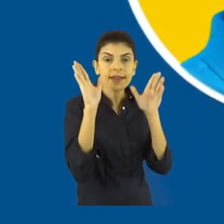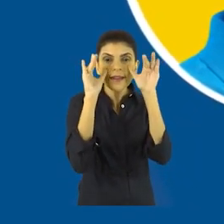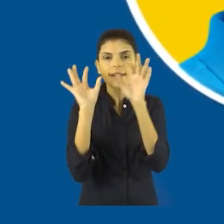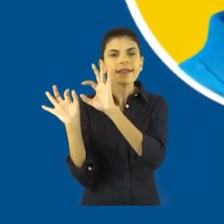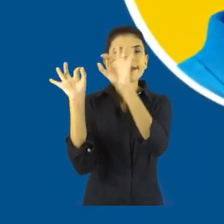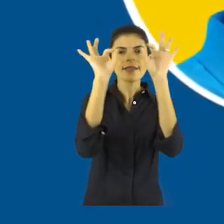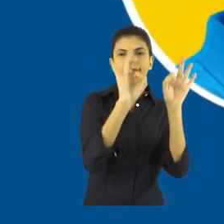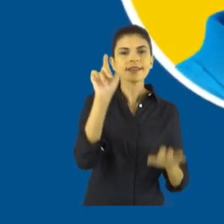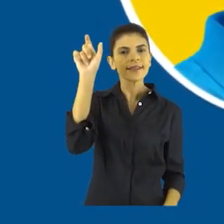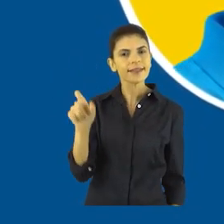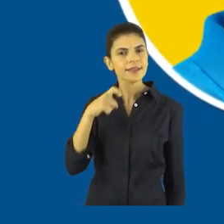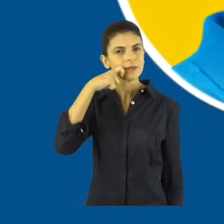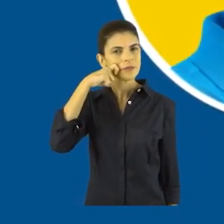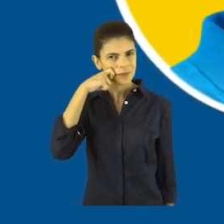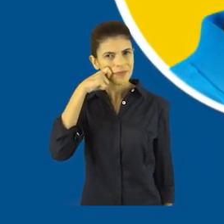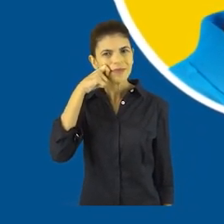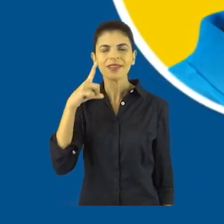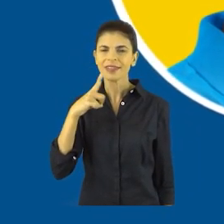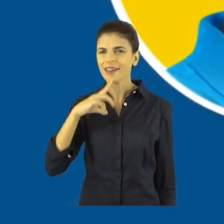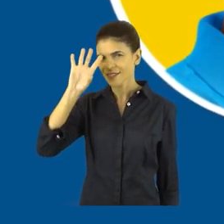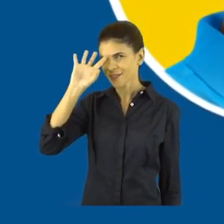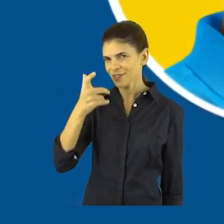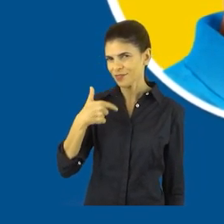juntos? Você assume o compromisso de não votar em corruptos ou suspeitos e eu assumo o